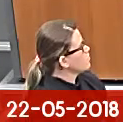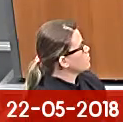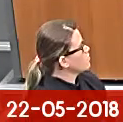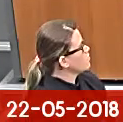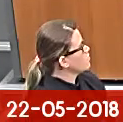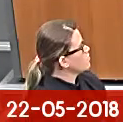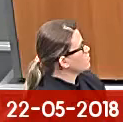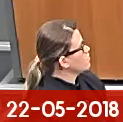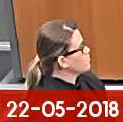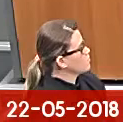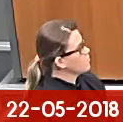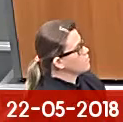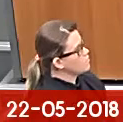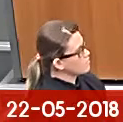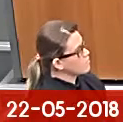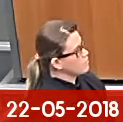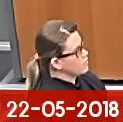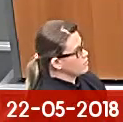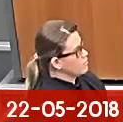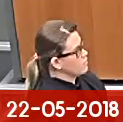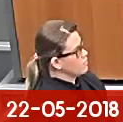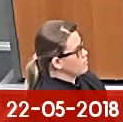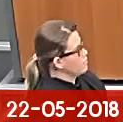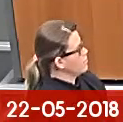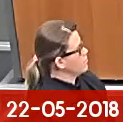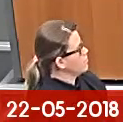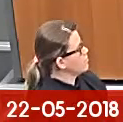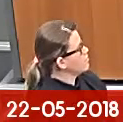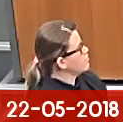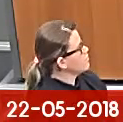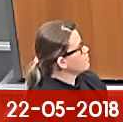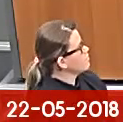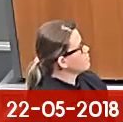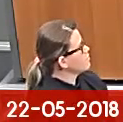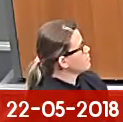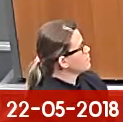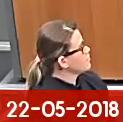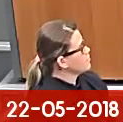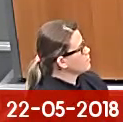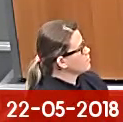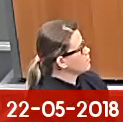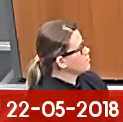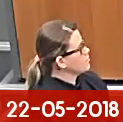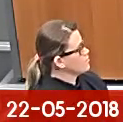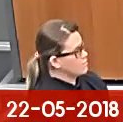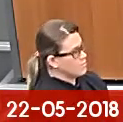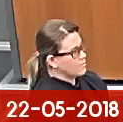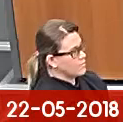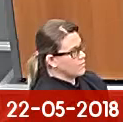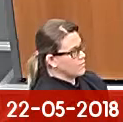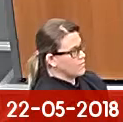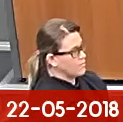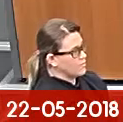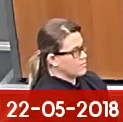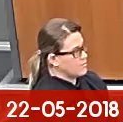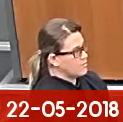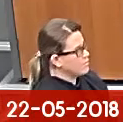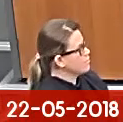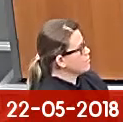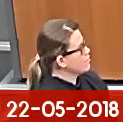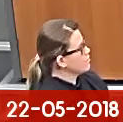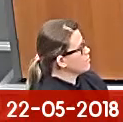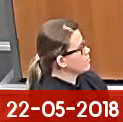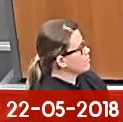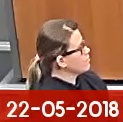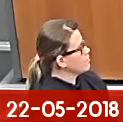Então, a luta não é pequena, a luta é grande. Mas iniciou. E nós temos certeza que estamos no caminho certo. A sua fala é